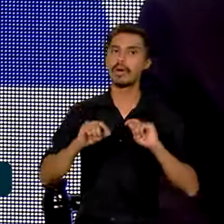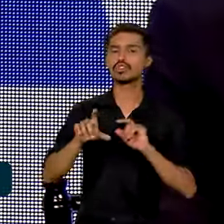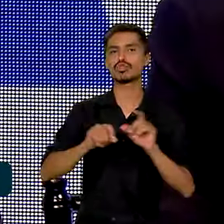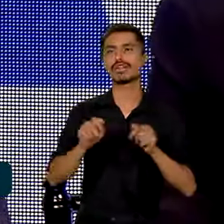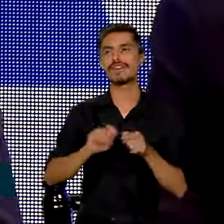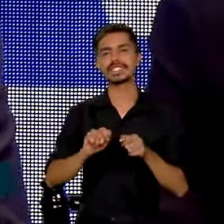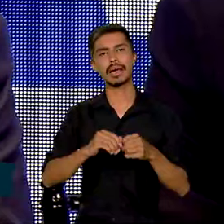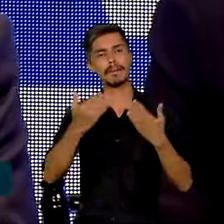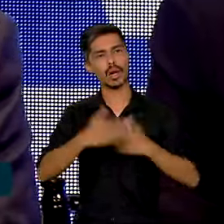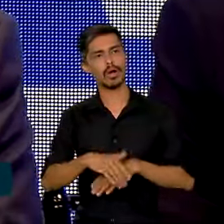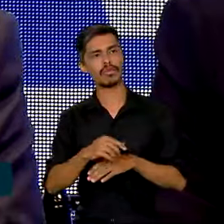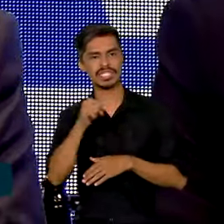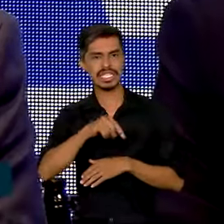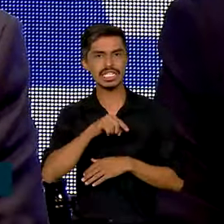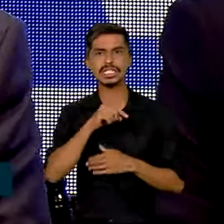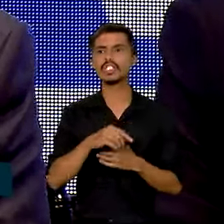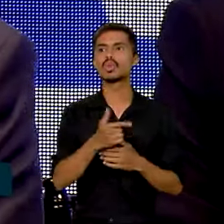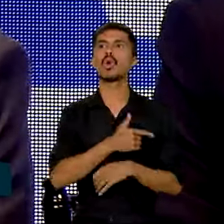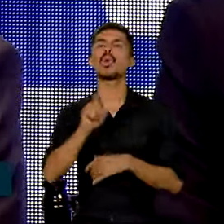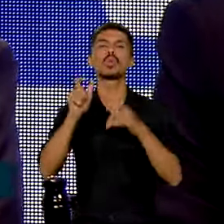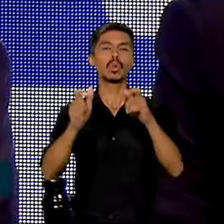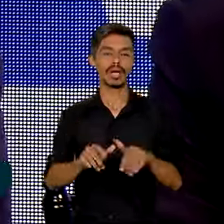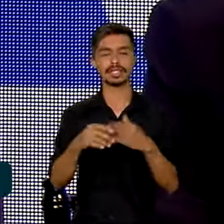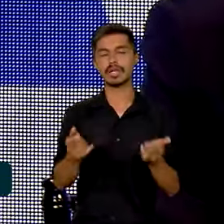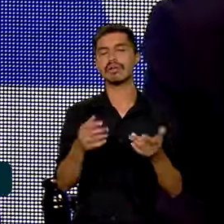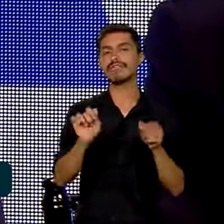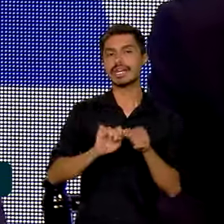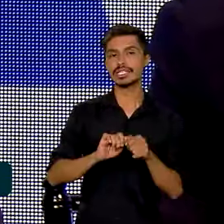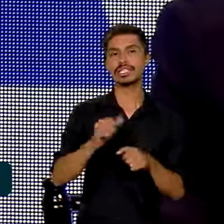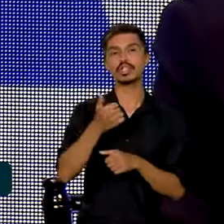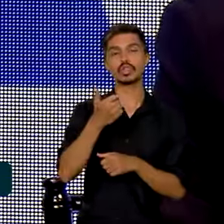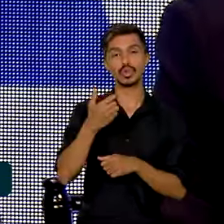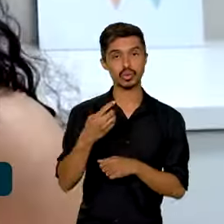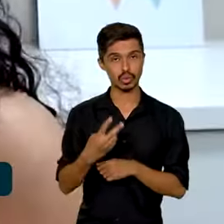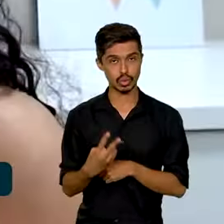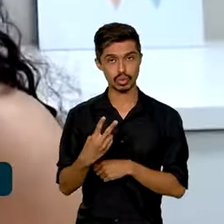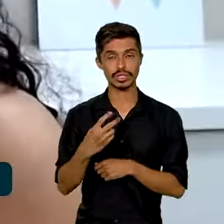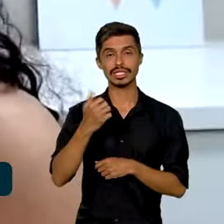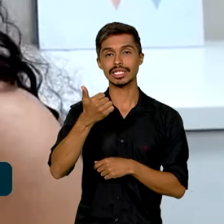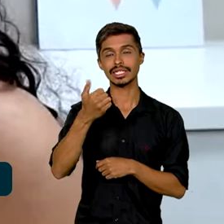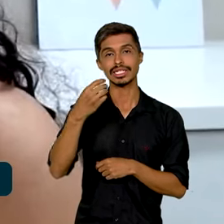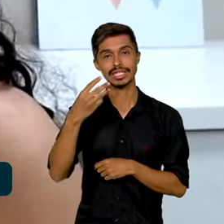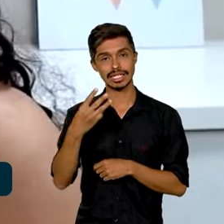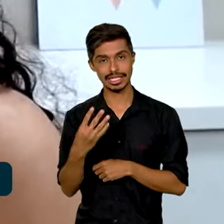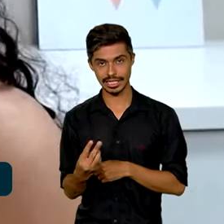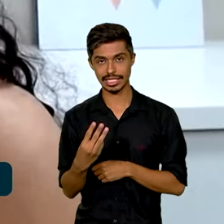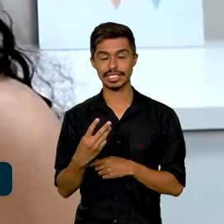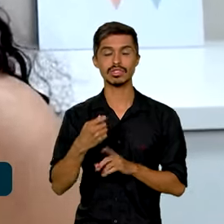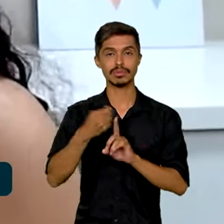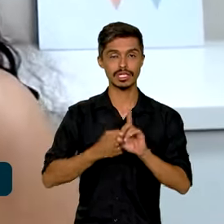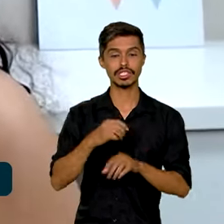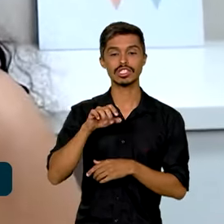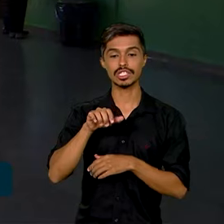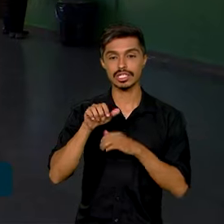prova ou não, ele fará uma outra prova no dia 12 e 13 de dezembro. A Júlia se preparou o ano